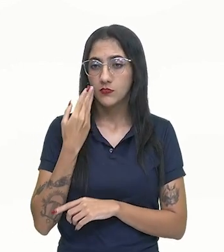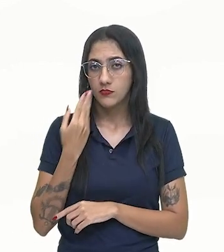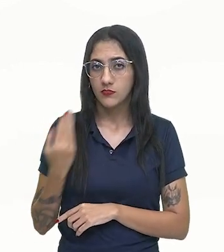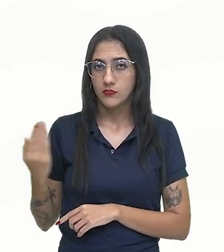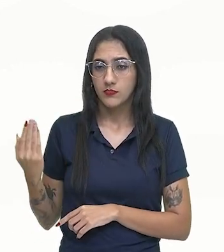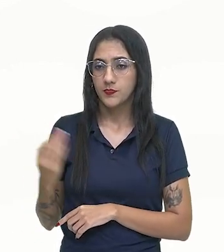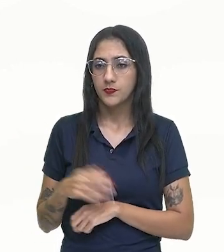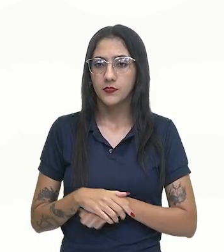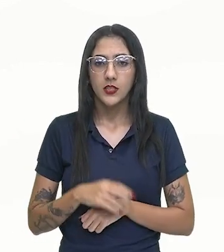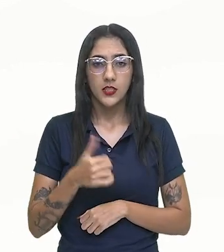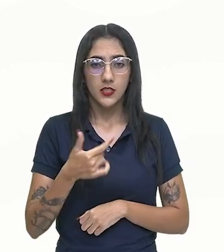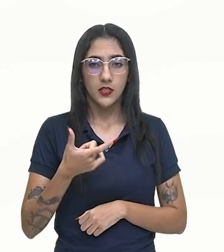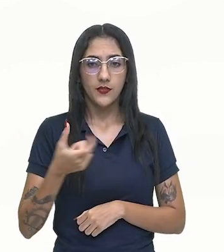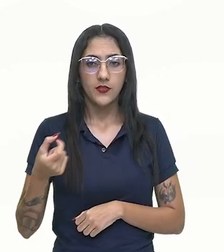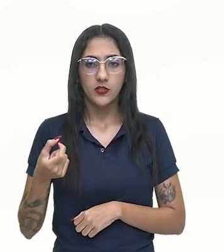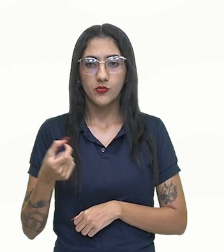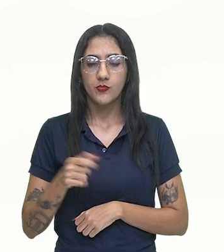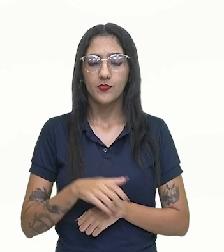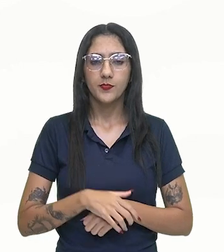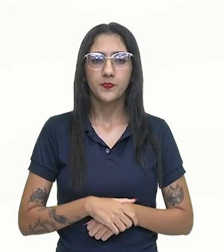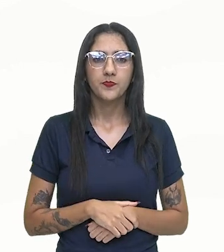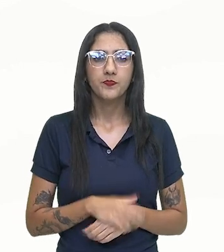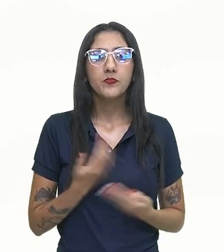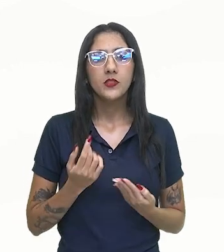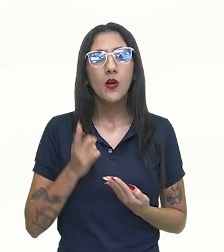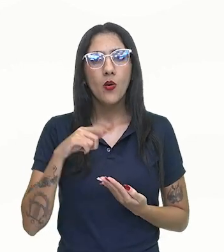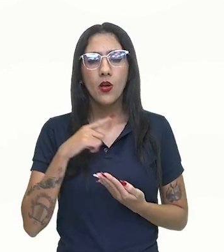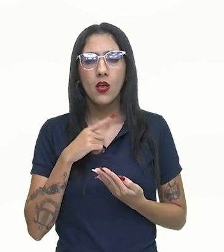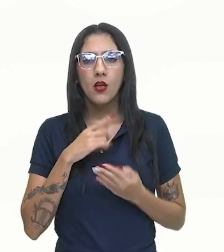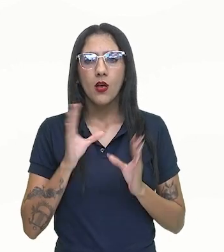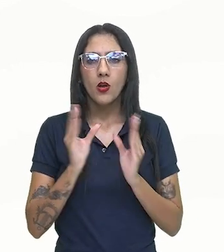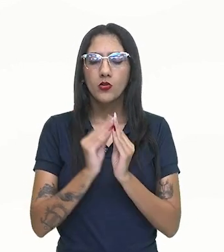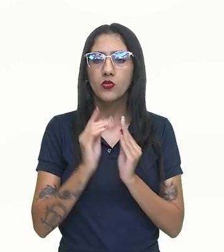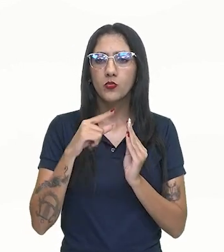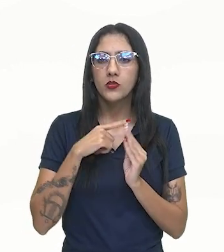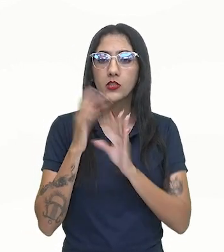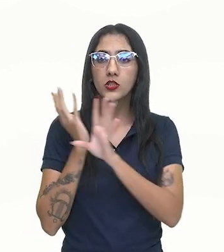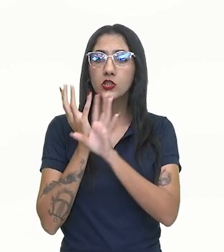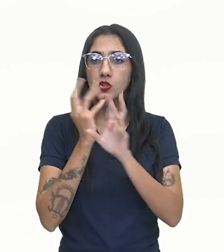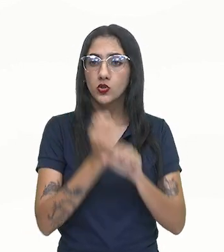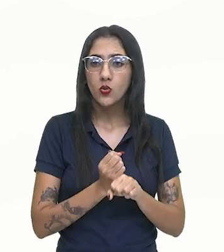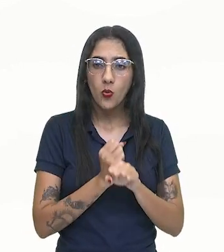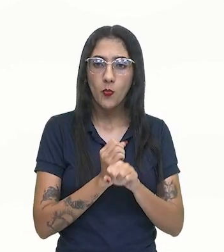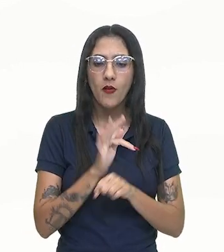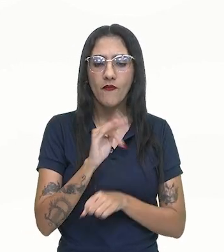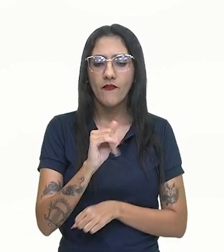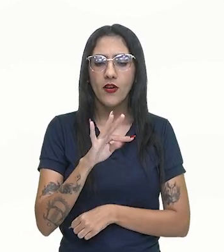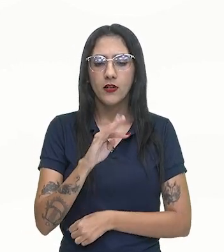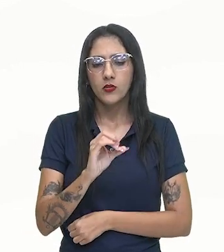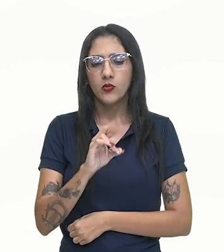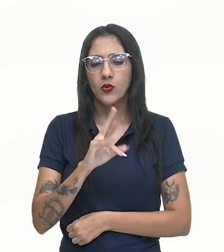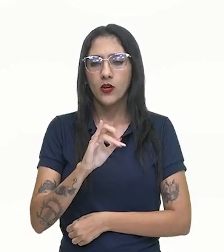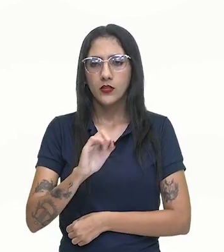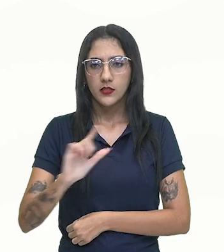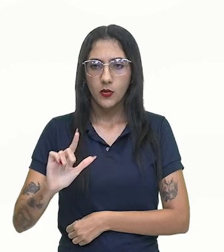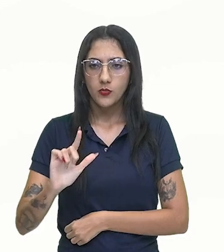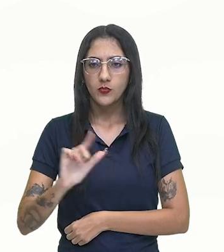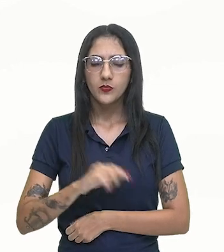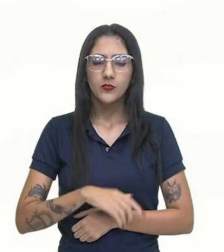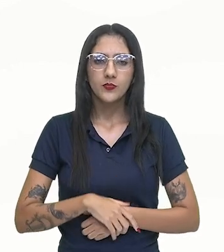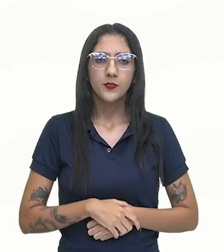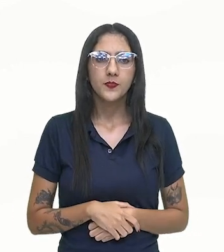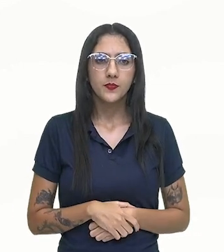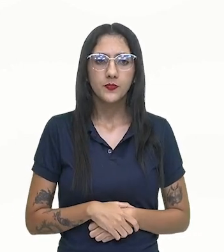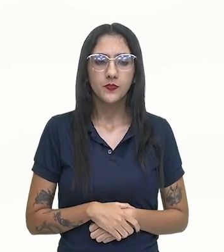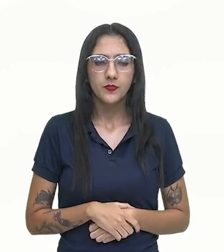resultado 120, tá bom? É assim que funciona, então, o cálculo do fatorial. E